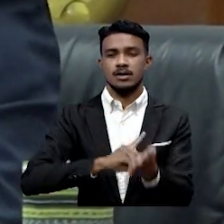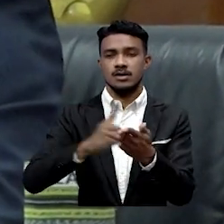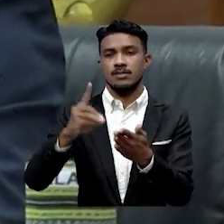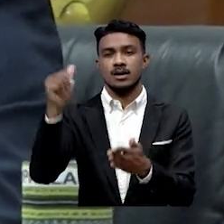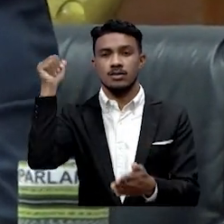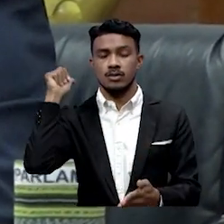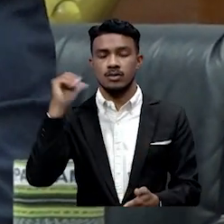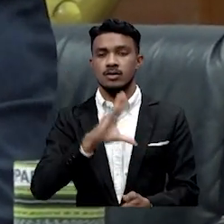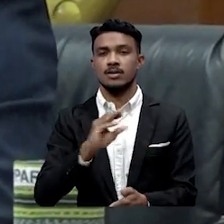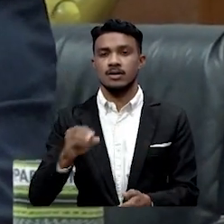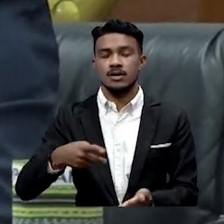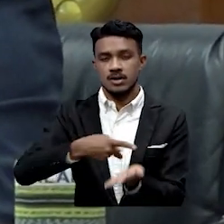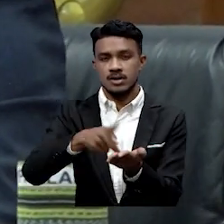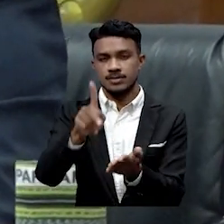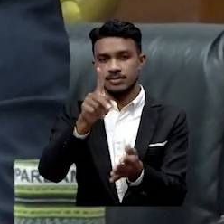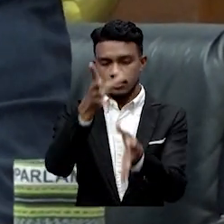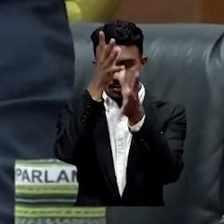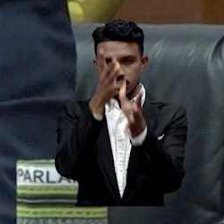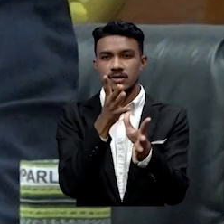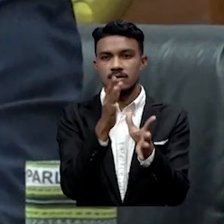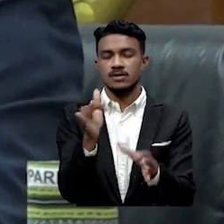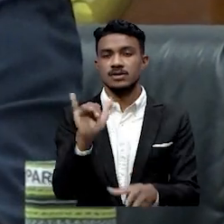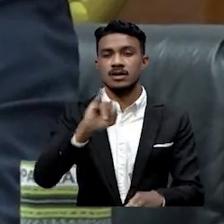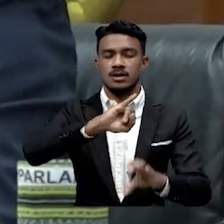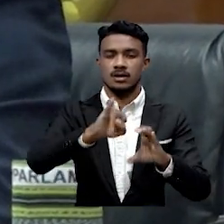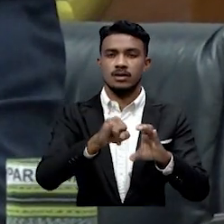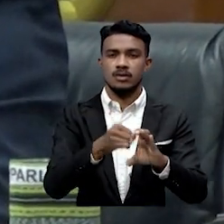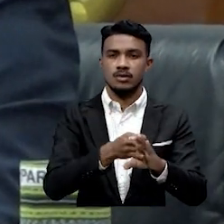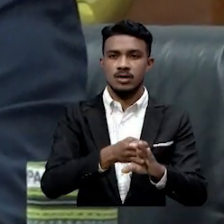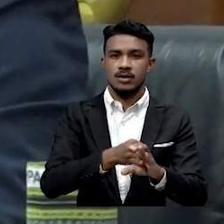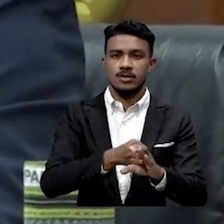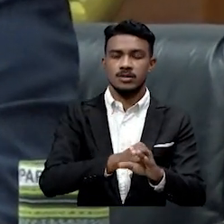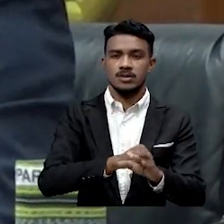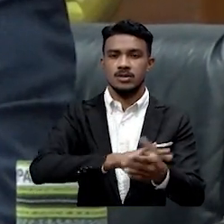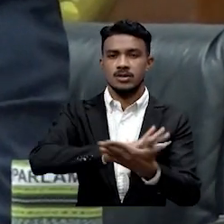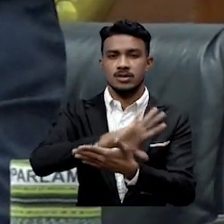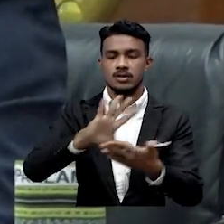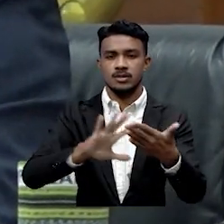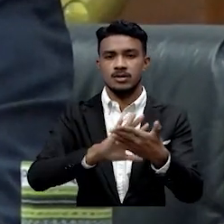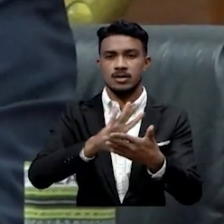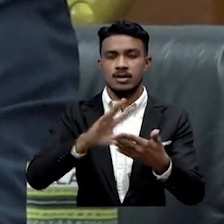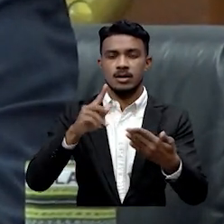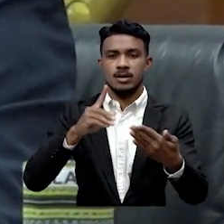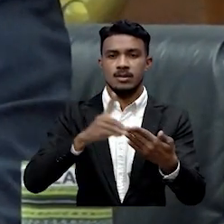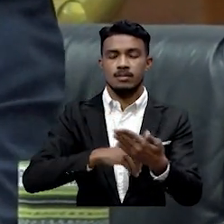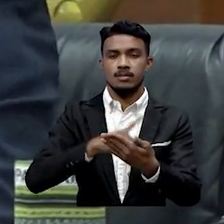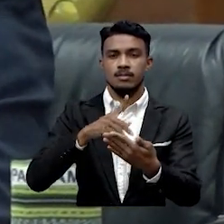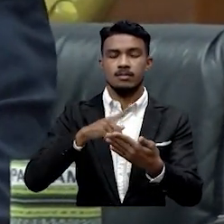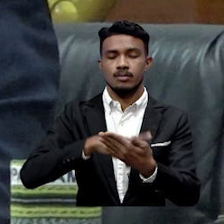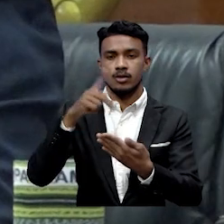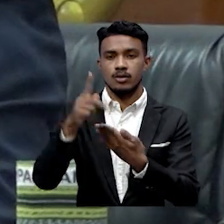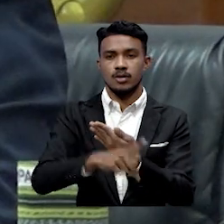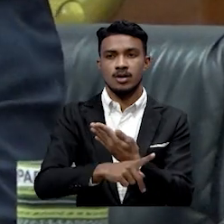sira ne be lansa na ba incluimos lansa programa bolsa da mãe geração